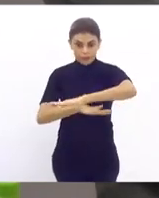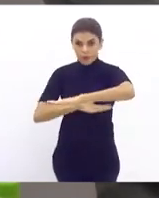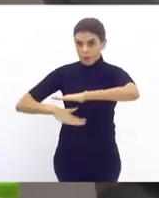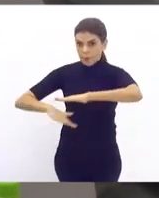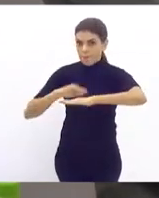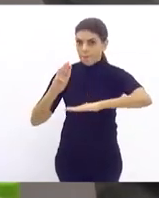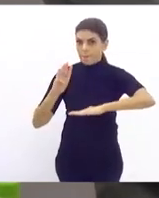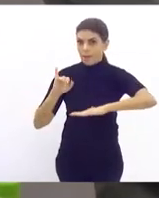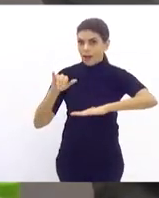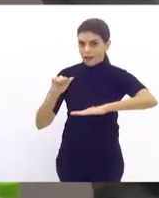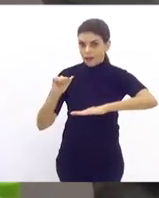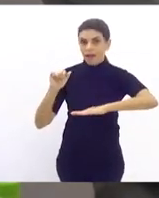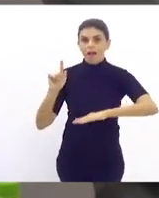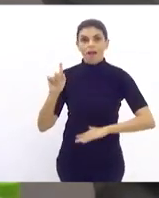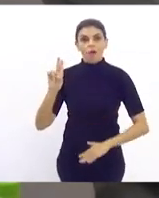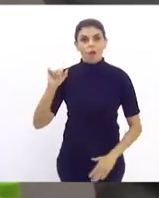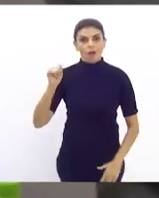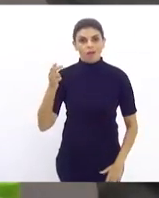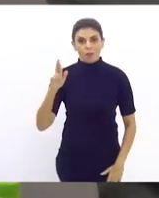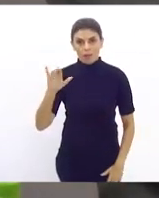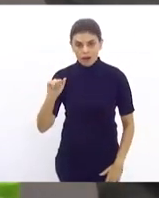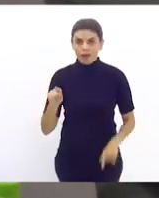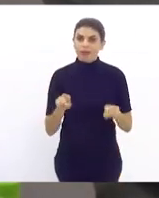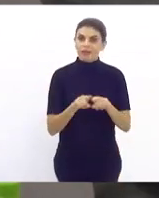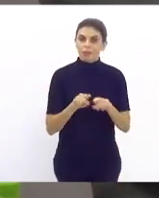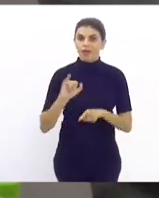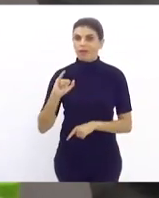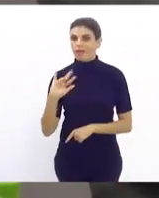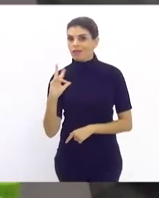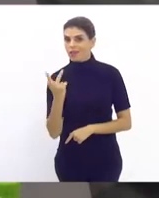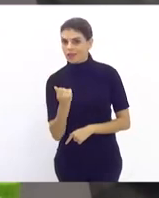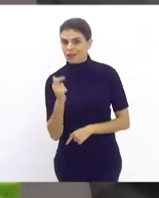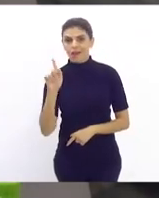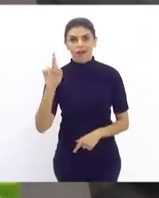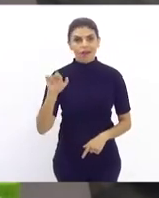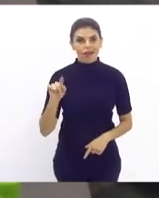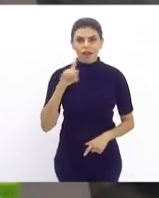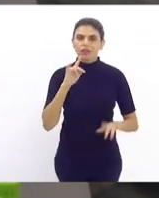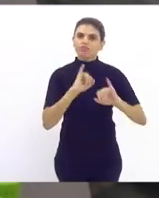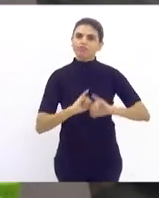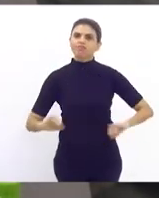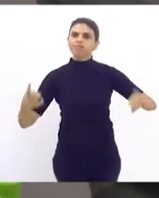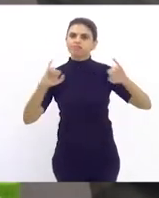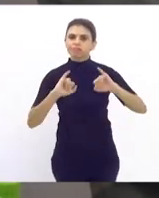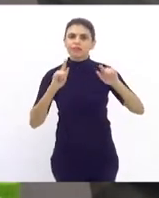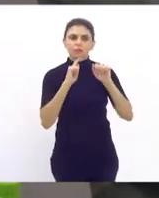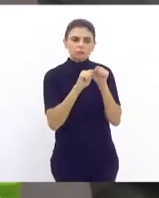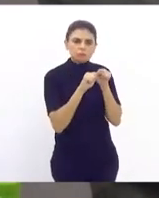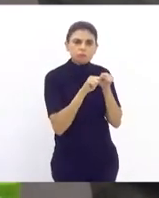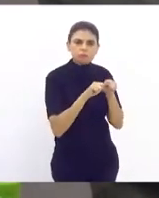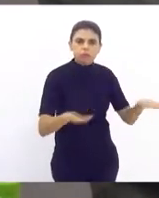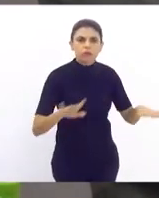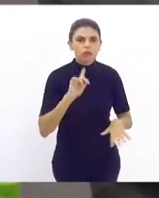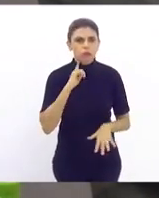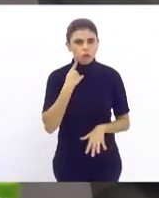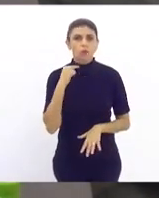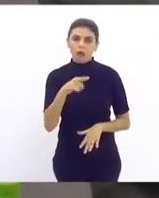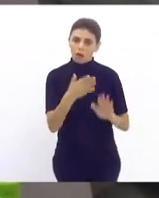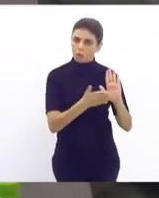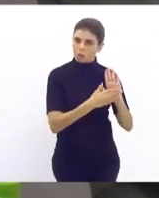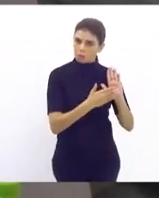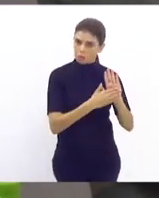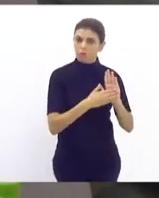entre outras, para praticar crimes ambientais que são amplamente divulgados na mídia diariamente. Essa é uma pauta totalmente positiva